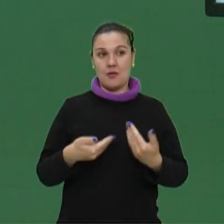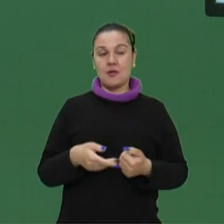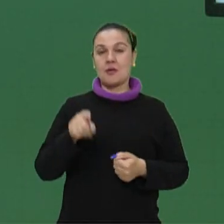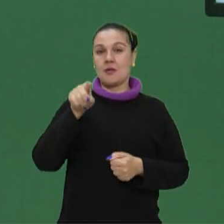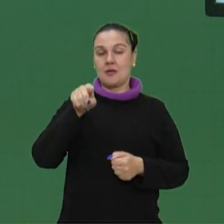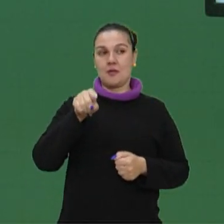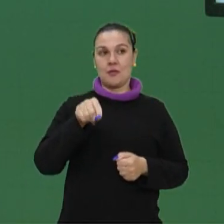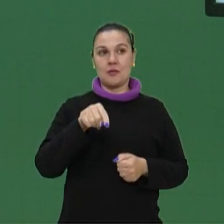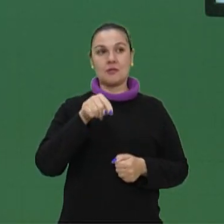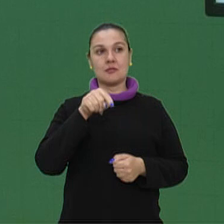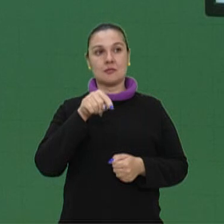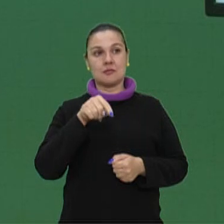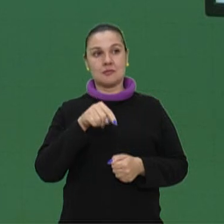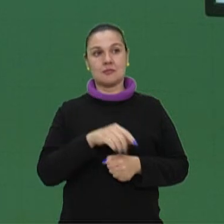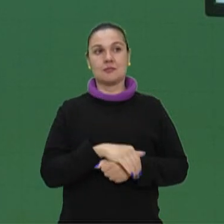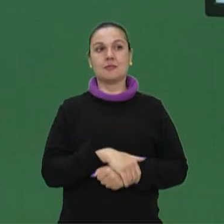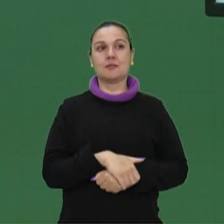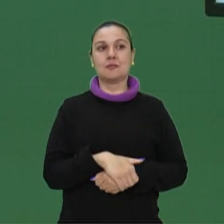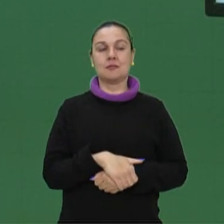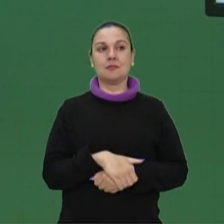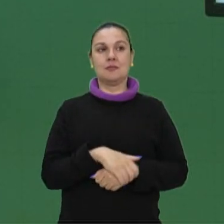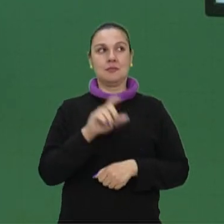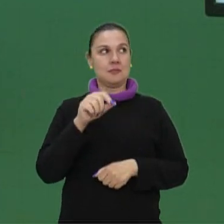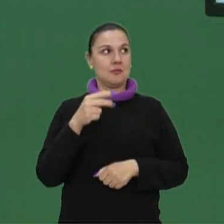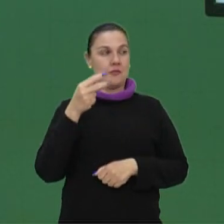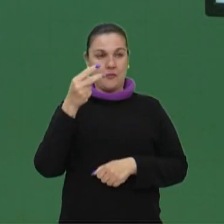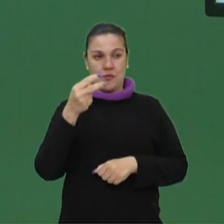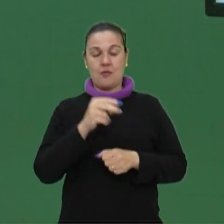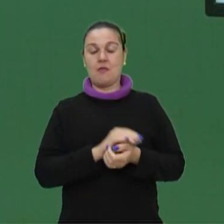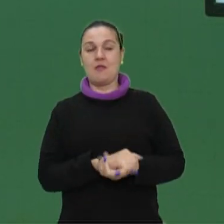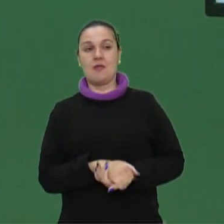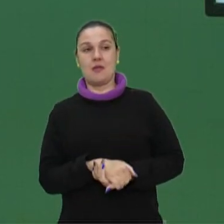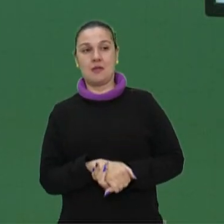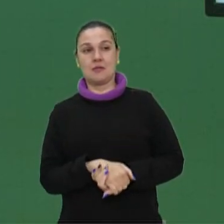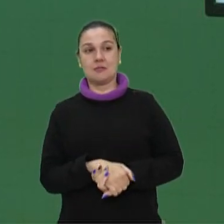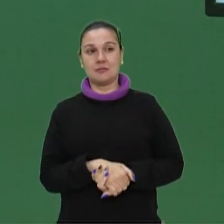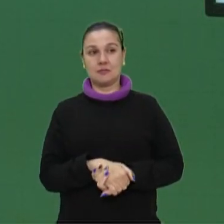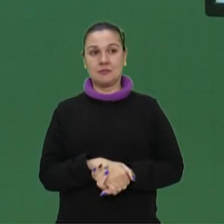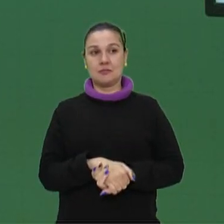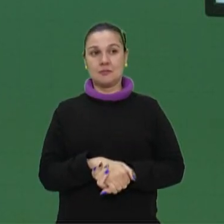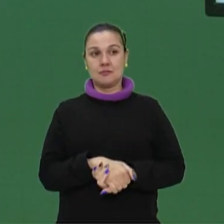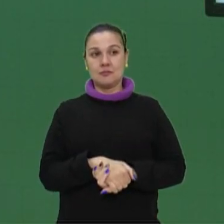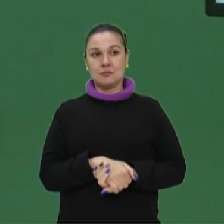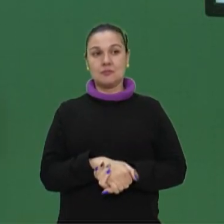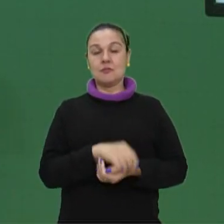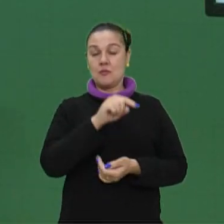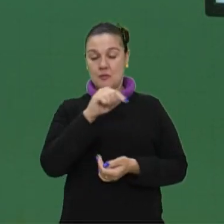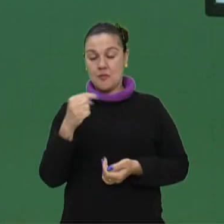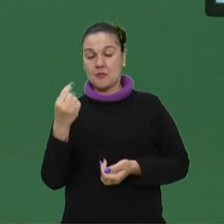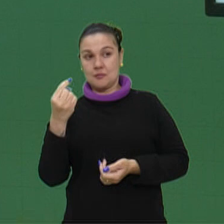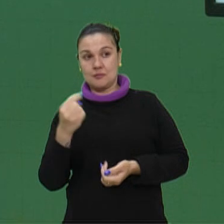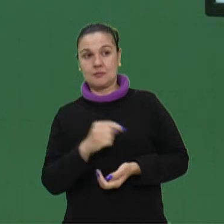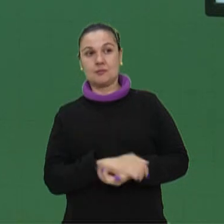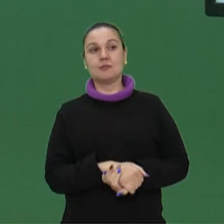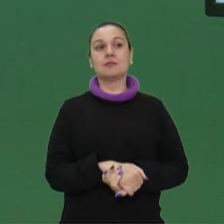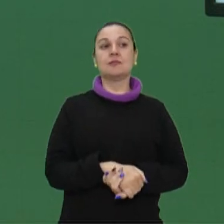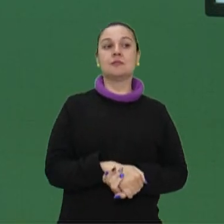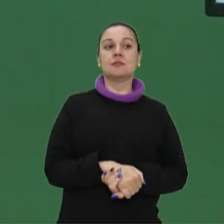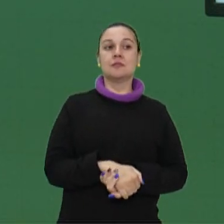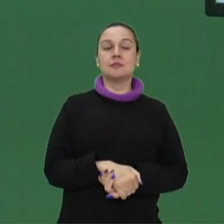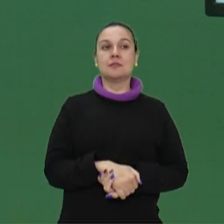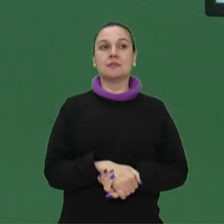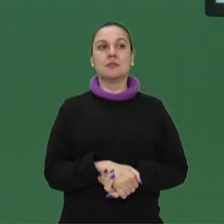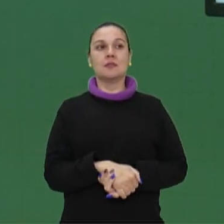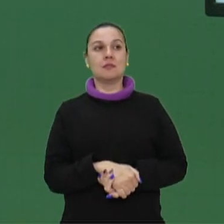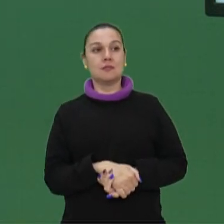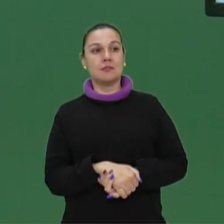encontrei aqui é 2, veja, S igual a 2, vai aqui, e o produto é menos 1, vai aqui,